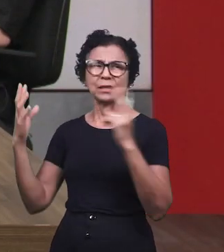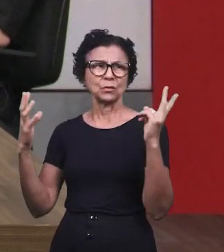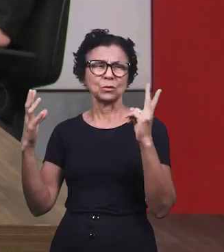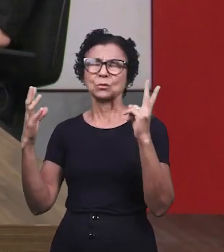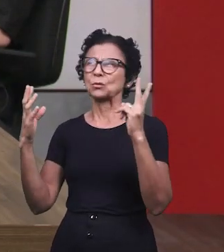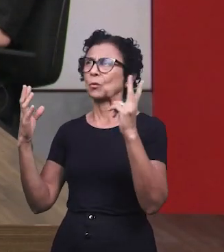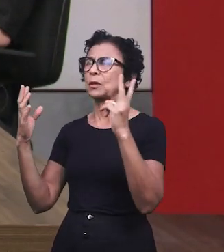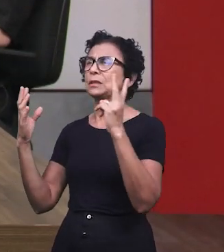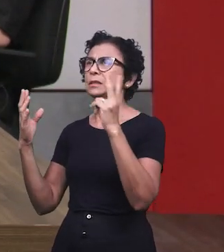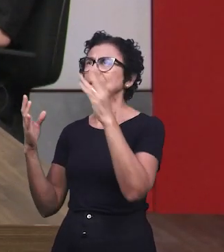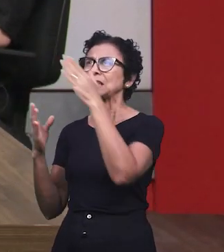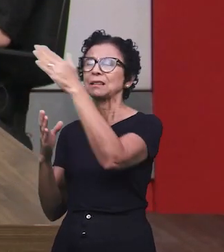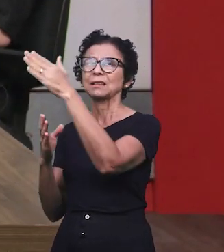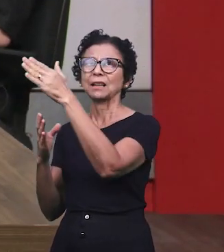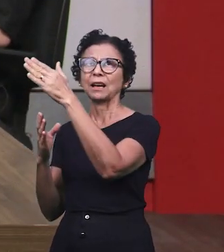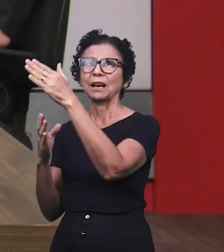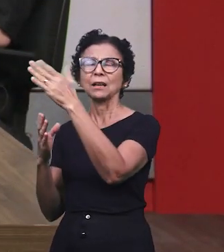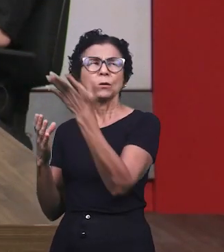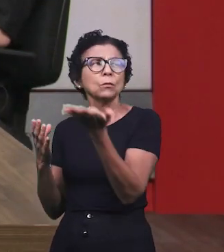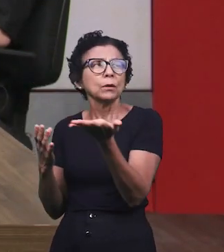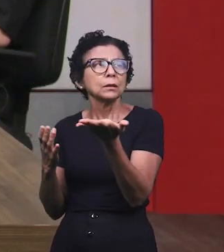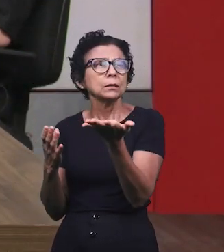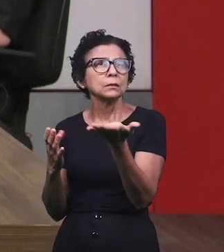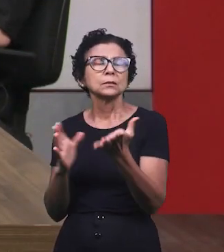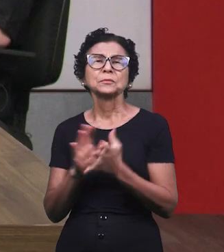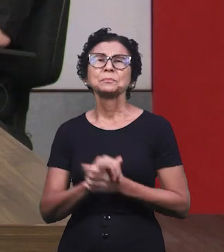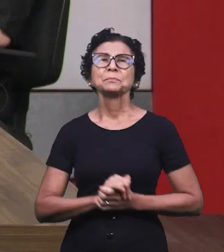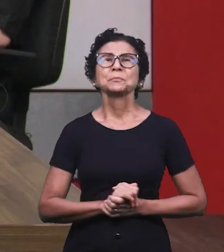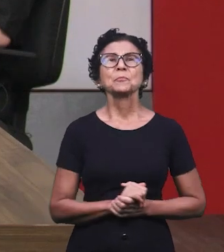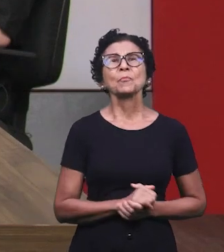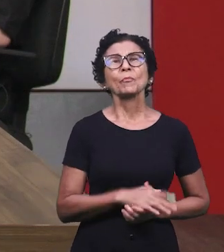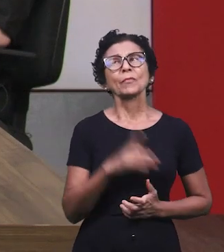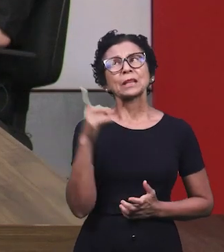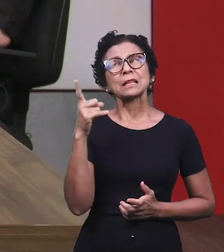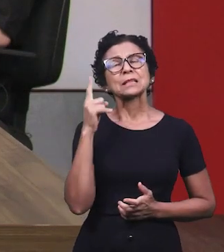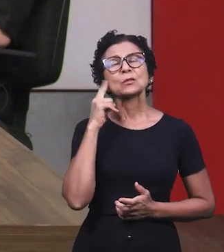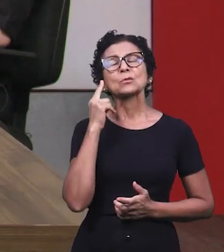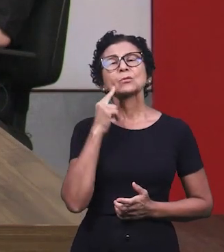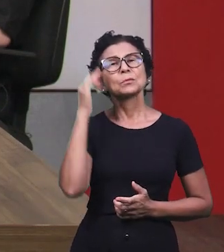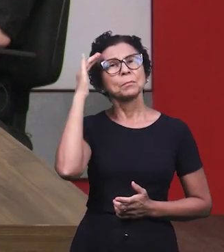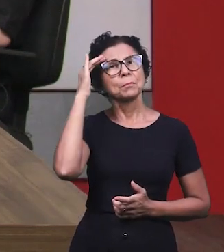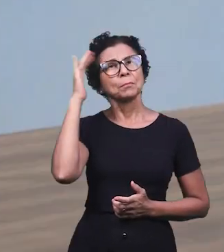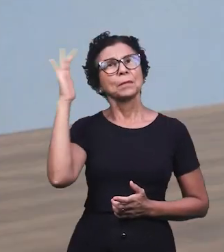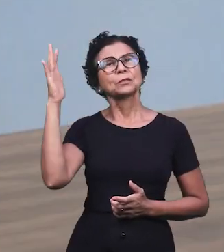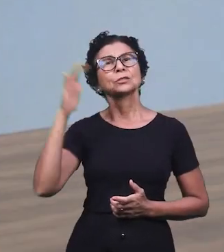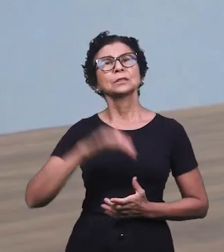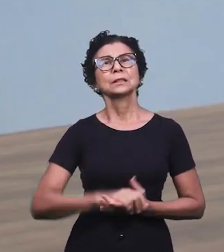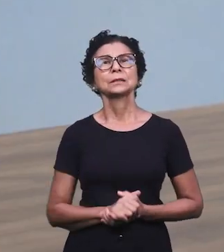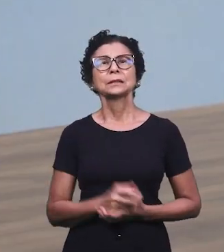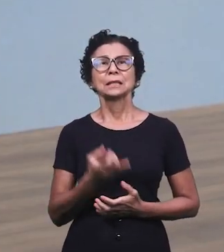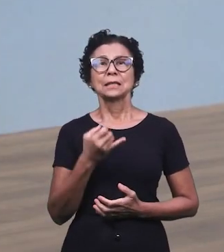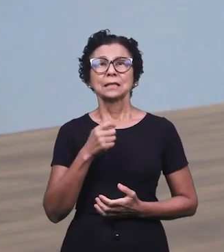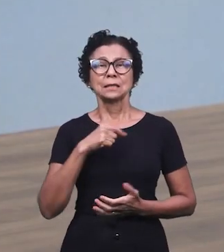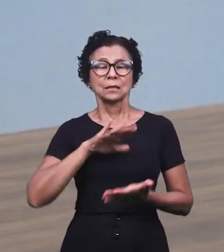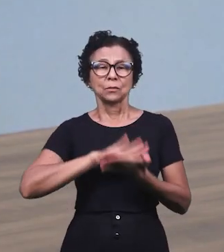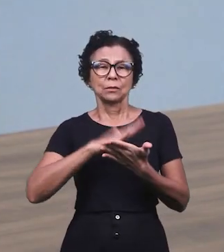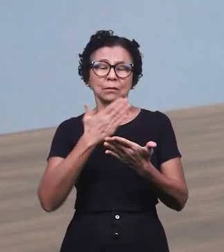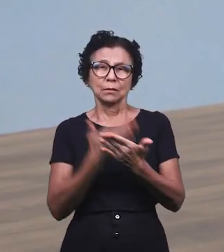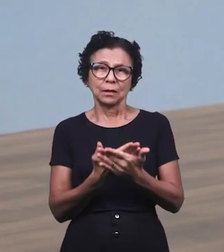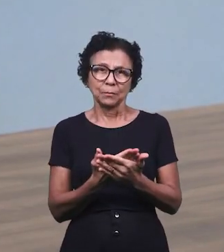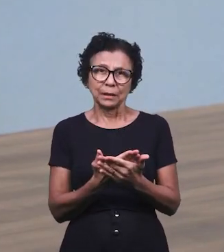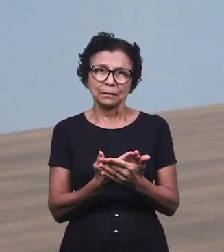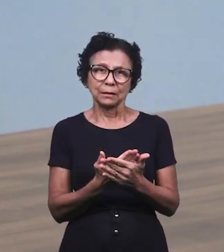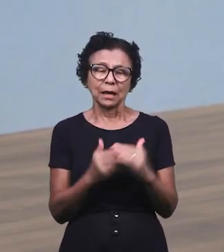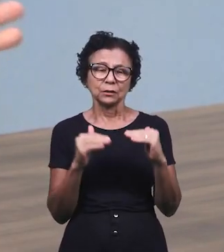bichinho, cordeiro, né? Então, o surdo ele vai ver exatamente isso aí, se eu interpretar como está aí,